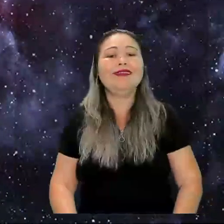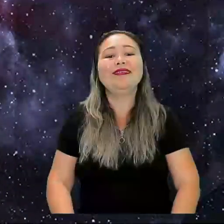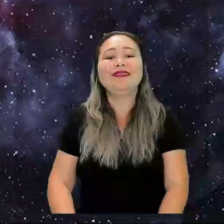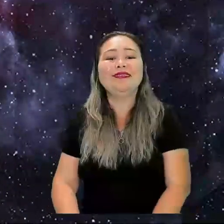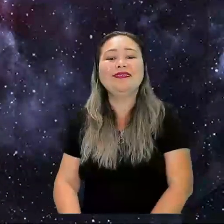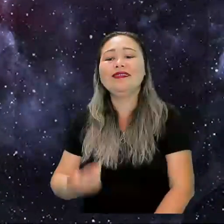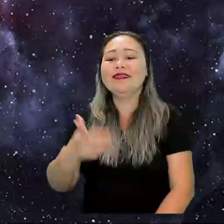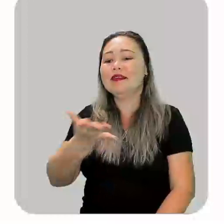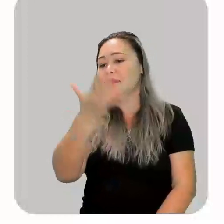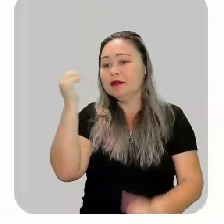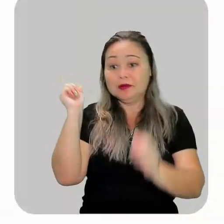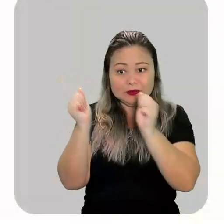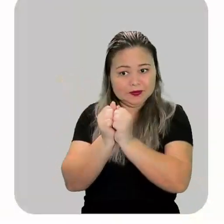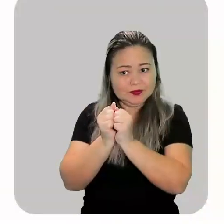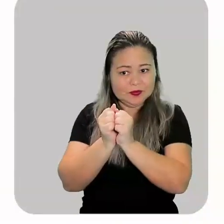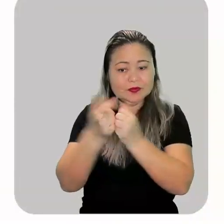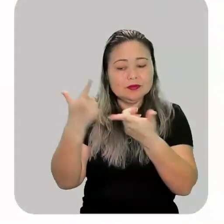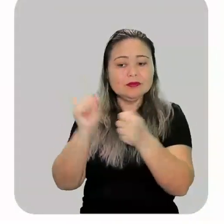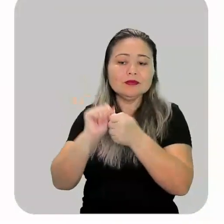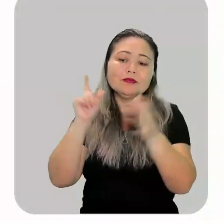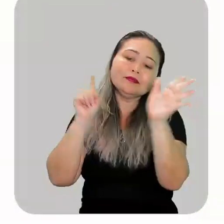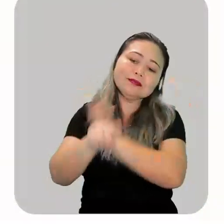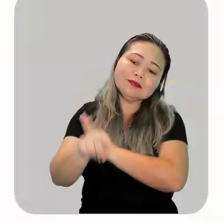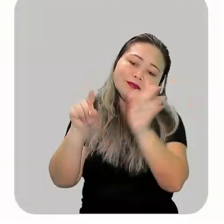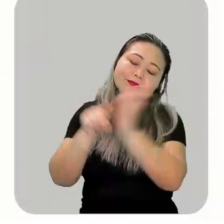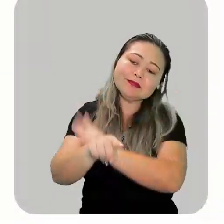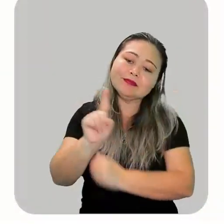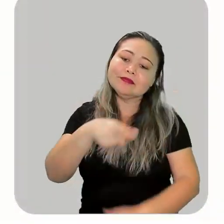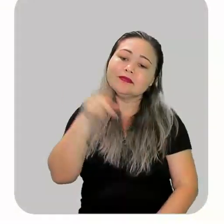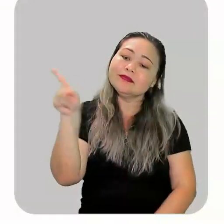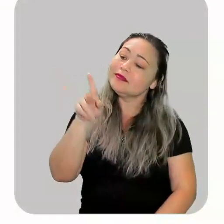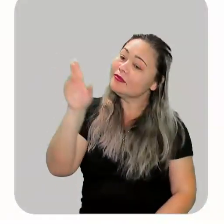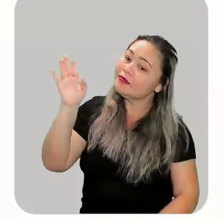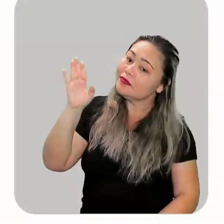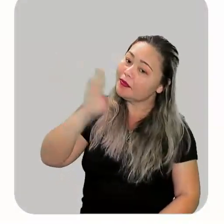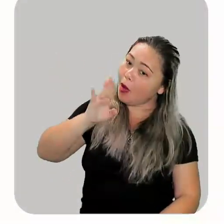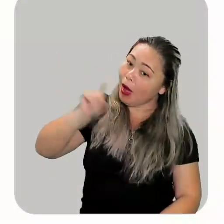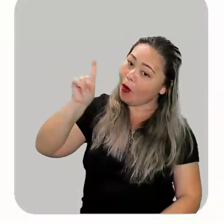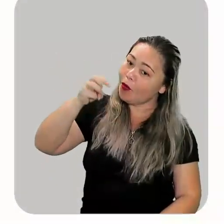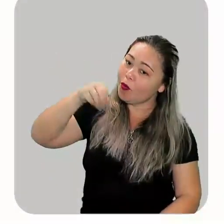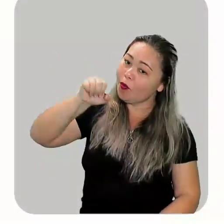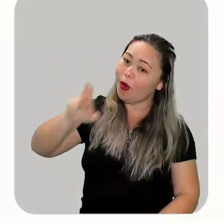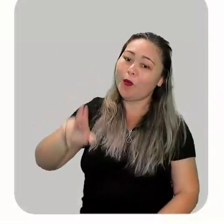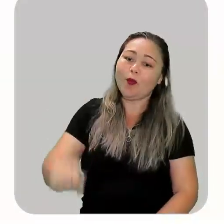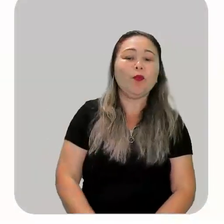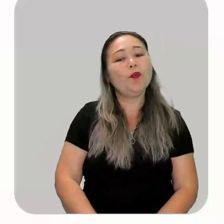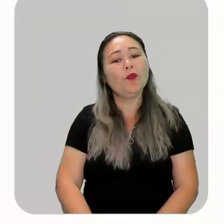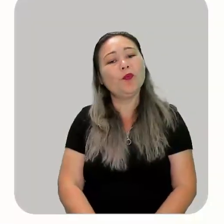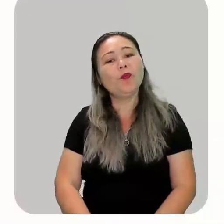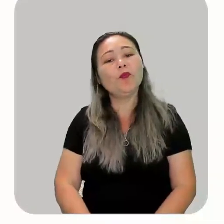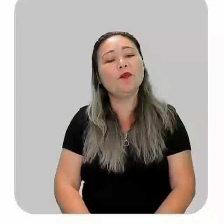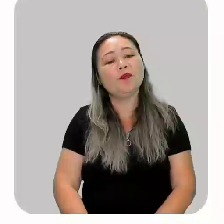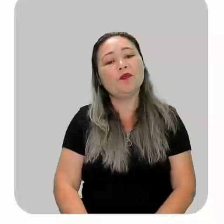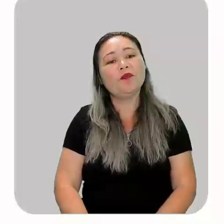uma? Chega junto. Mais uma questão do Enem. Agora, professor Normal, vamos à resolução.